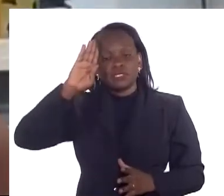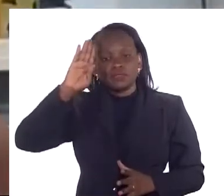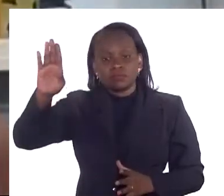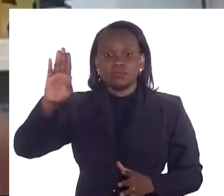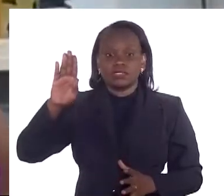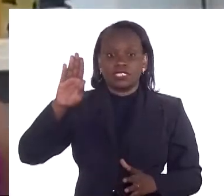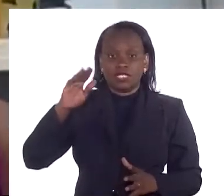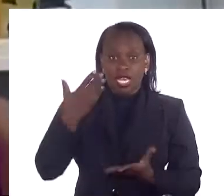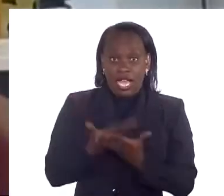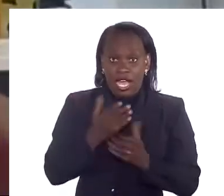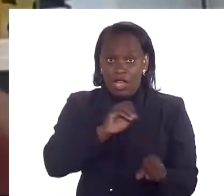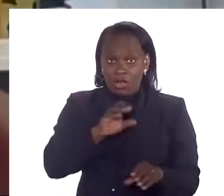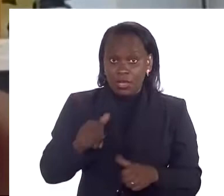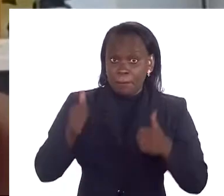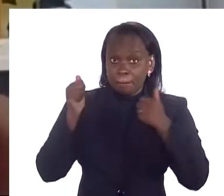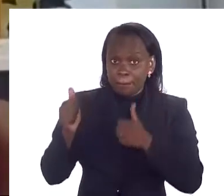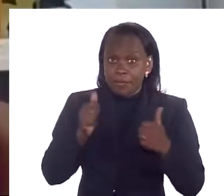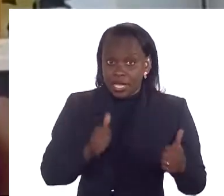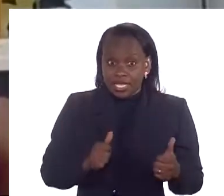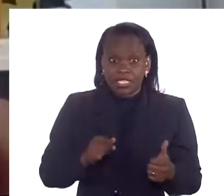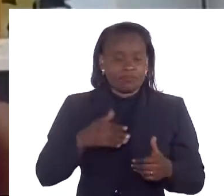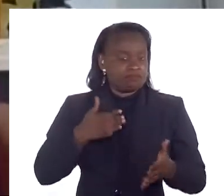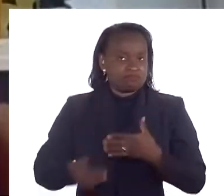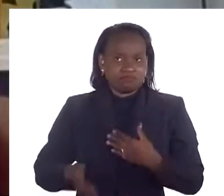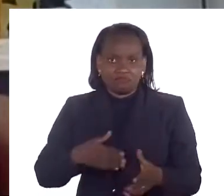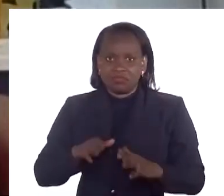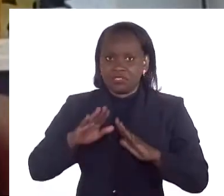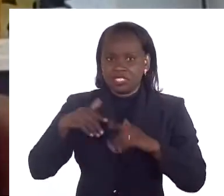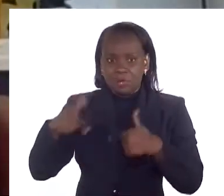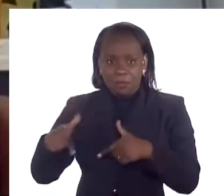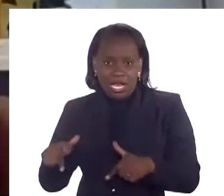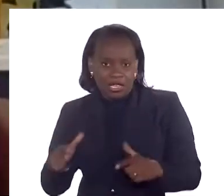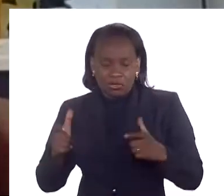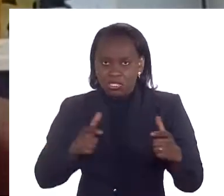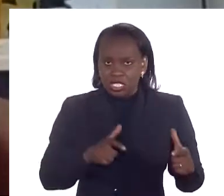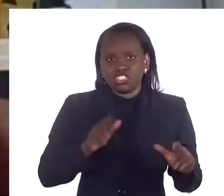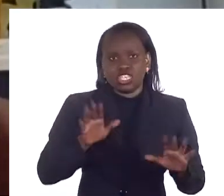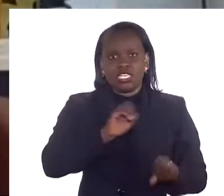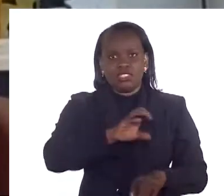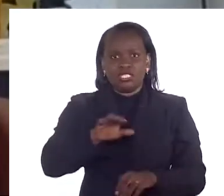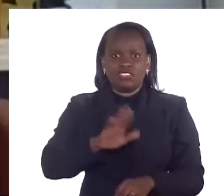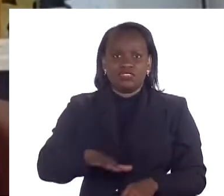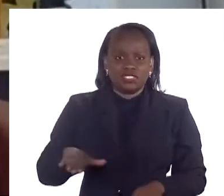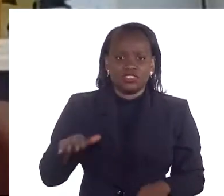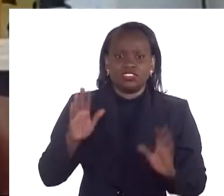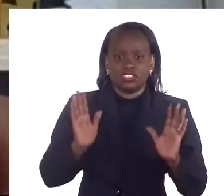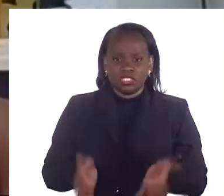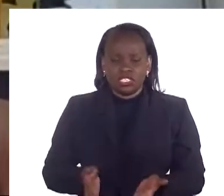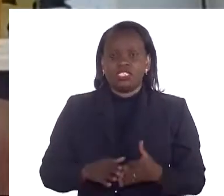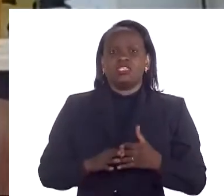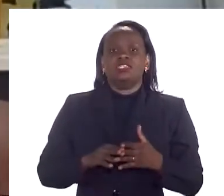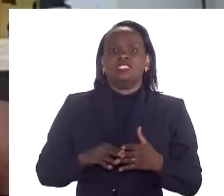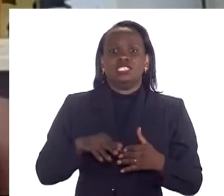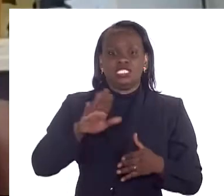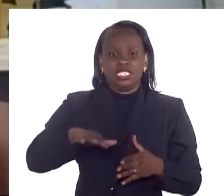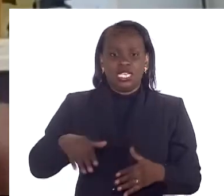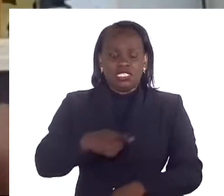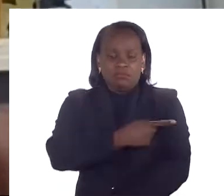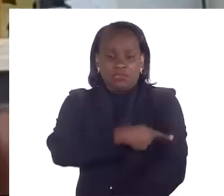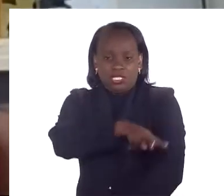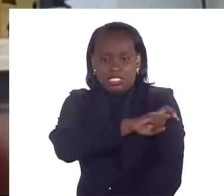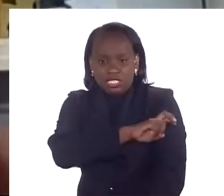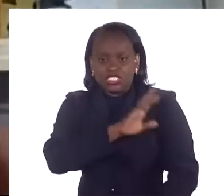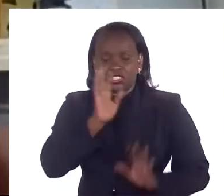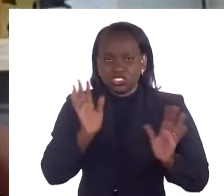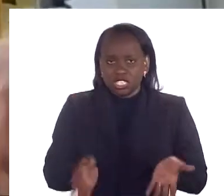para uma boa aula, né, sempre, né, independente de onde eu esteja dando aula, eu já trabalhei com educação infantil, né, com crianças de